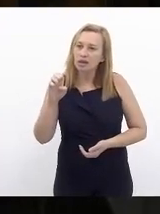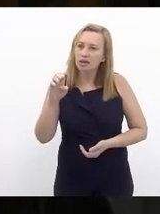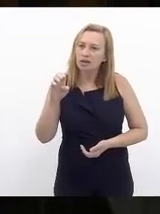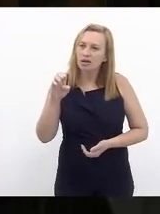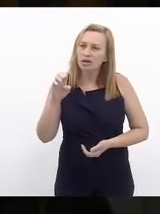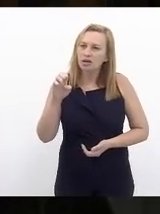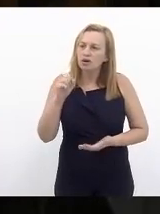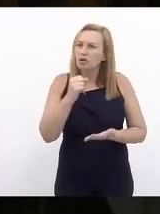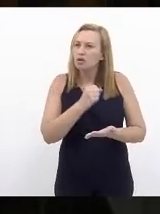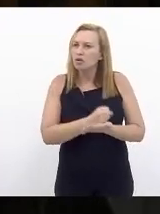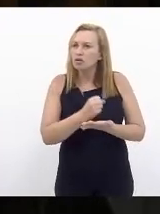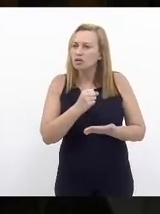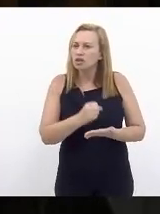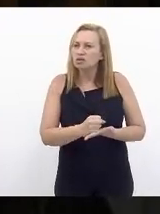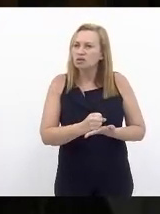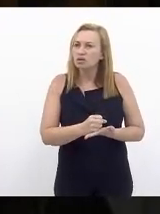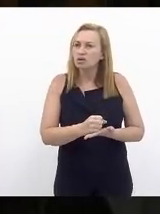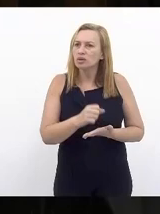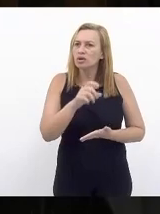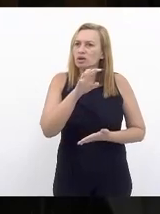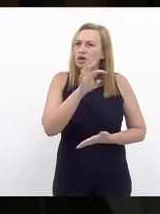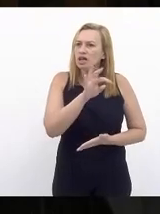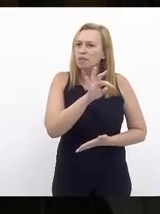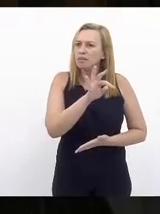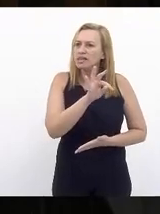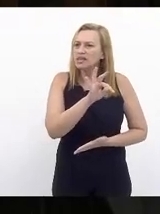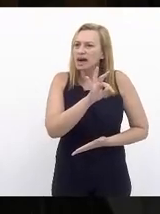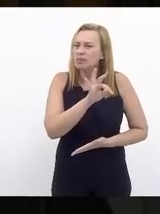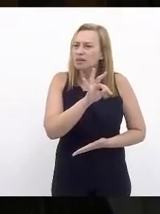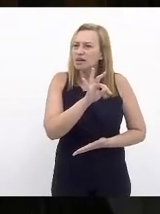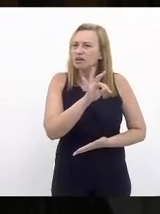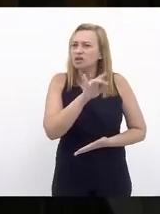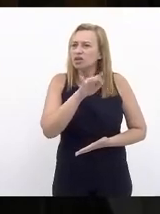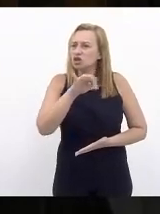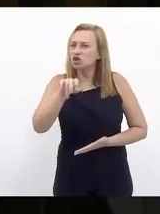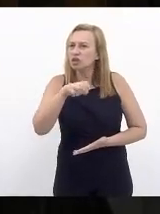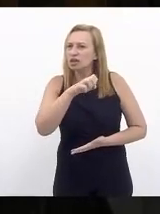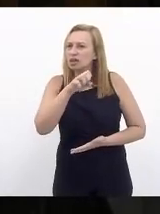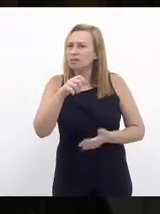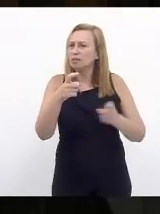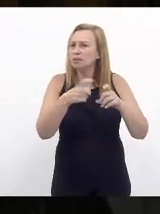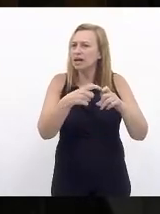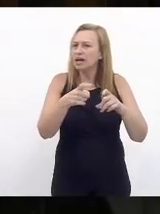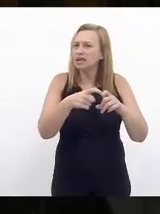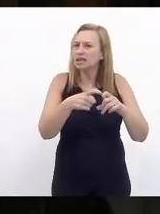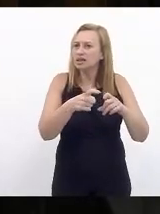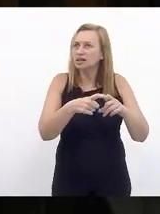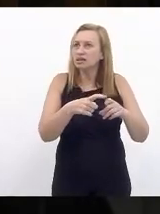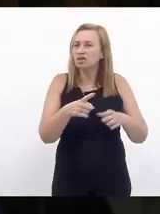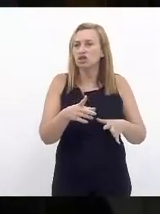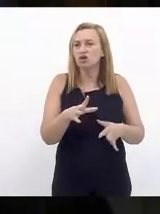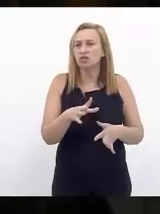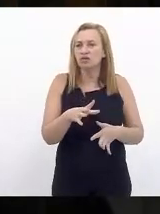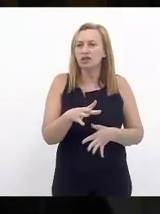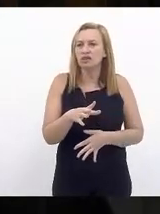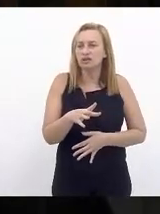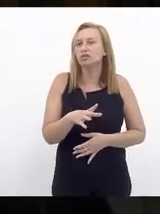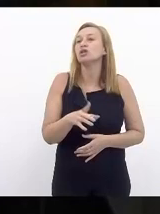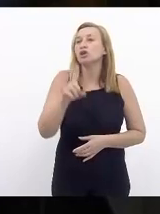que contratou a PJ Médica, PR Soluções, responsável pelos médicos. Os médicos não estavam na unidade. O